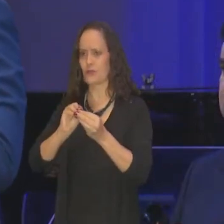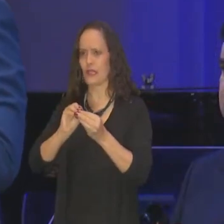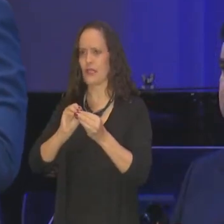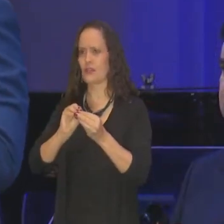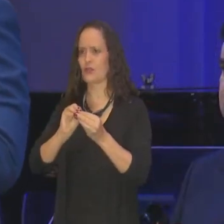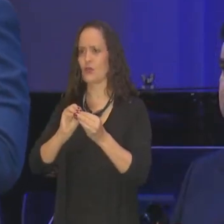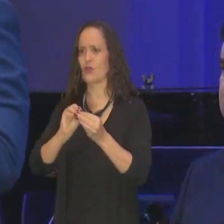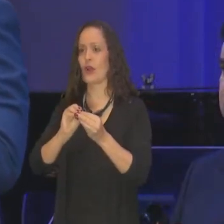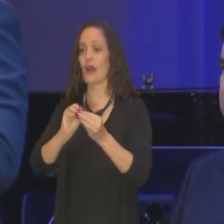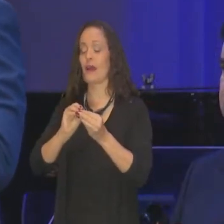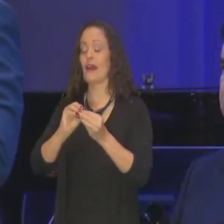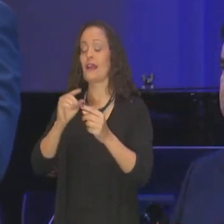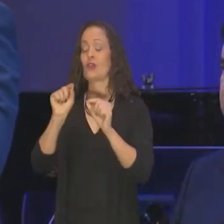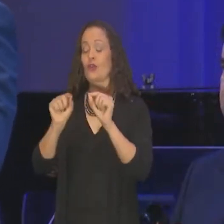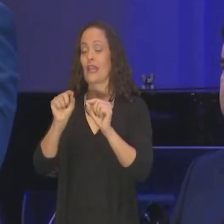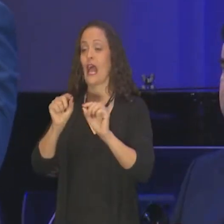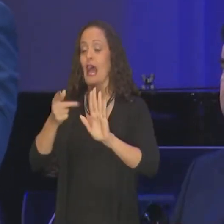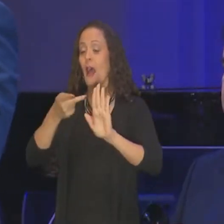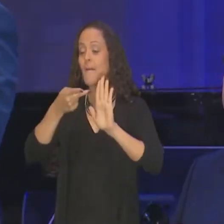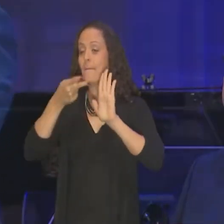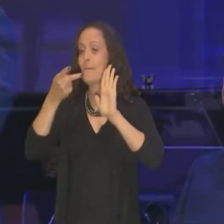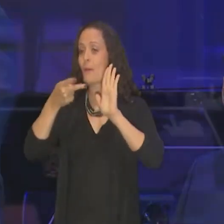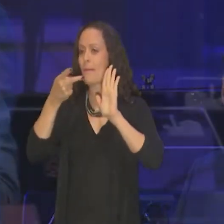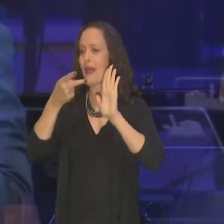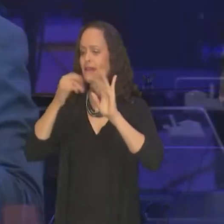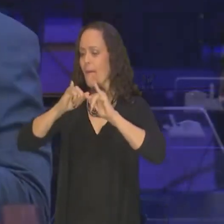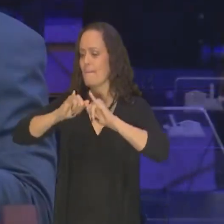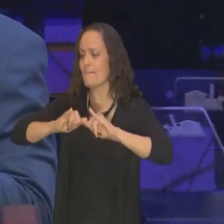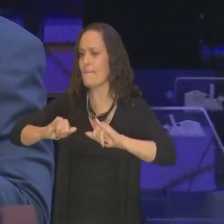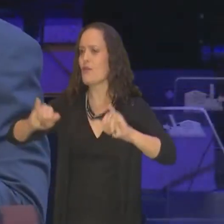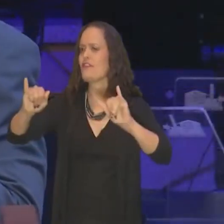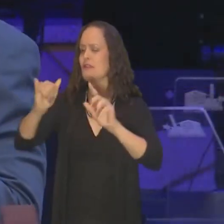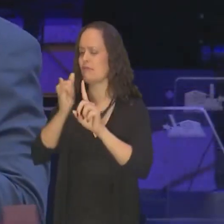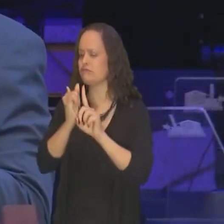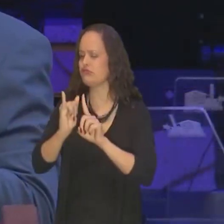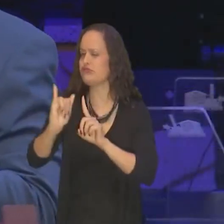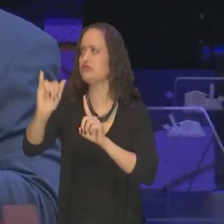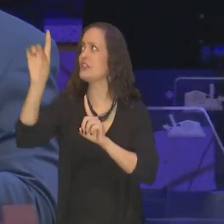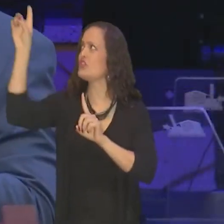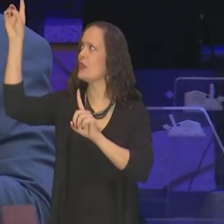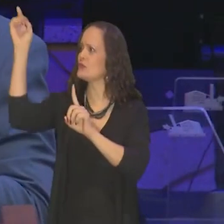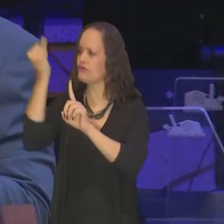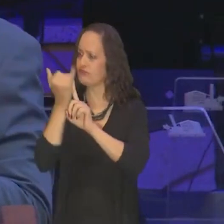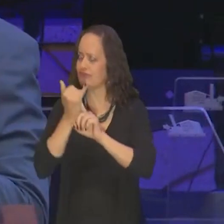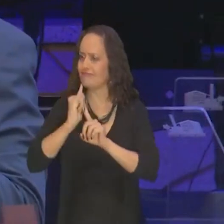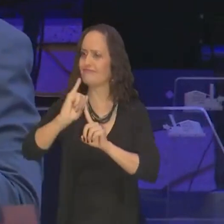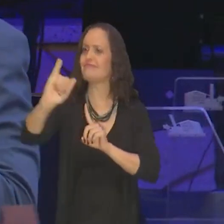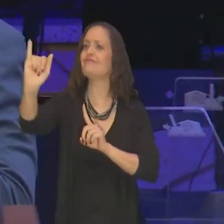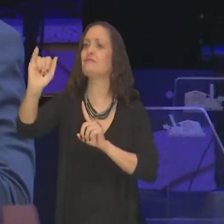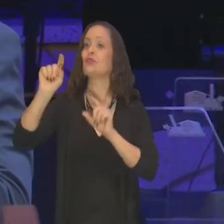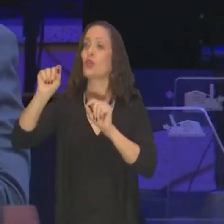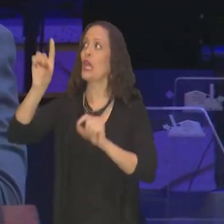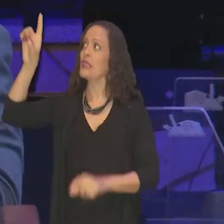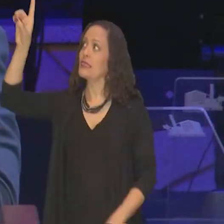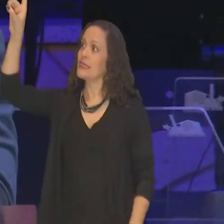própria profecia, ela é uma evidência de que a palavra